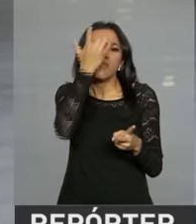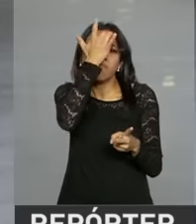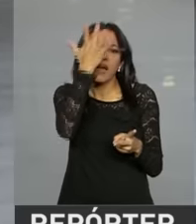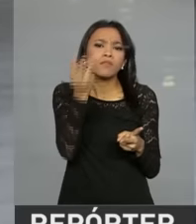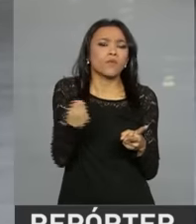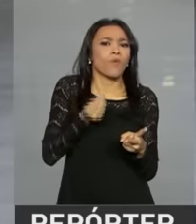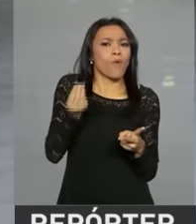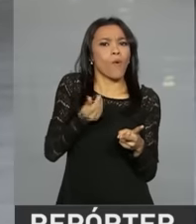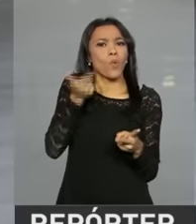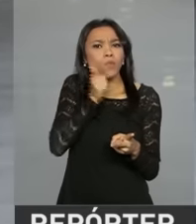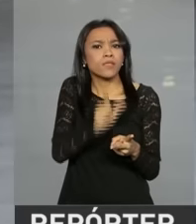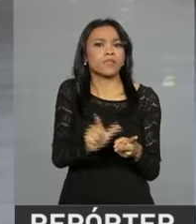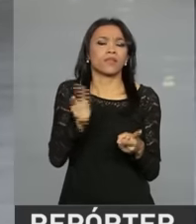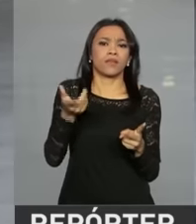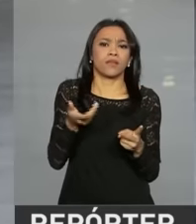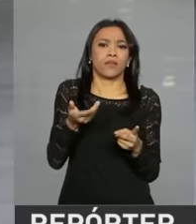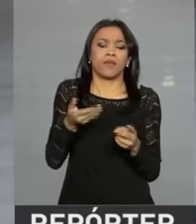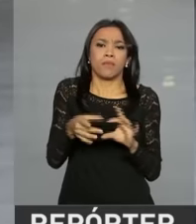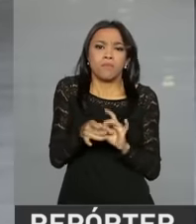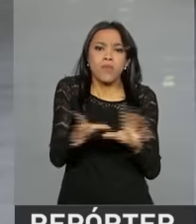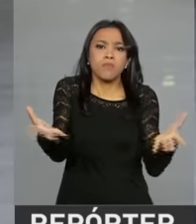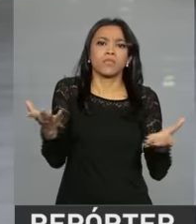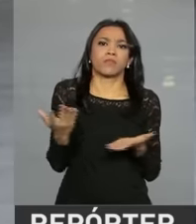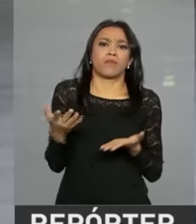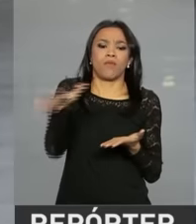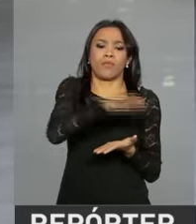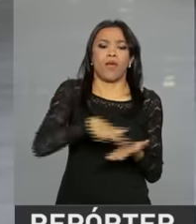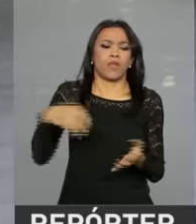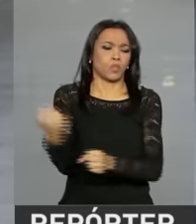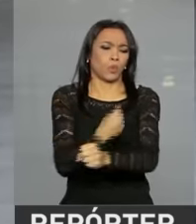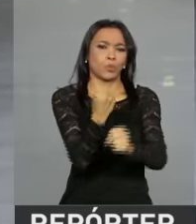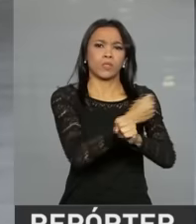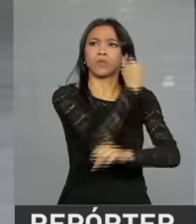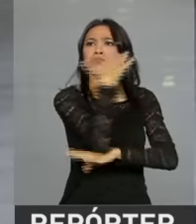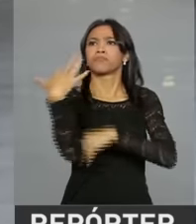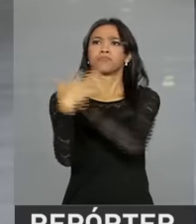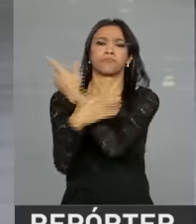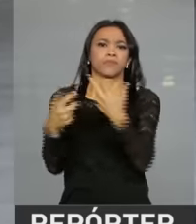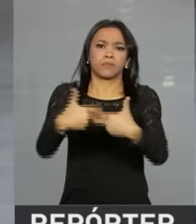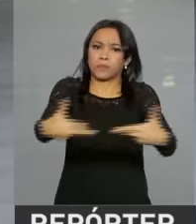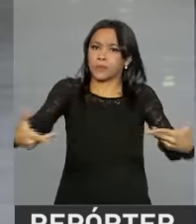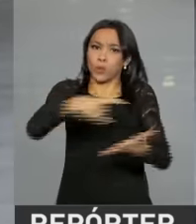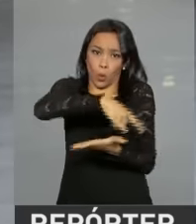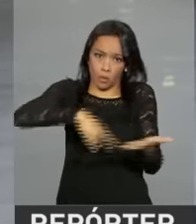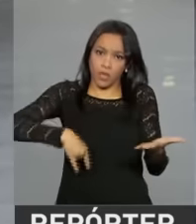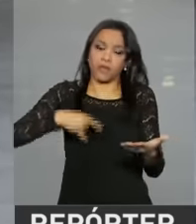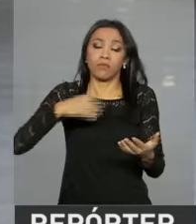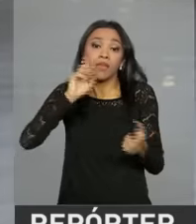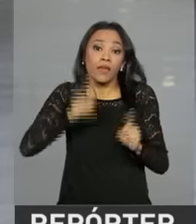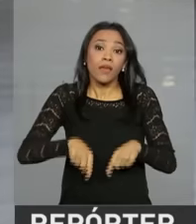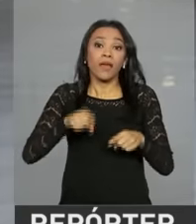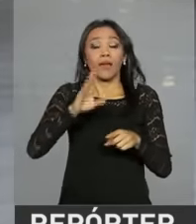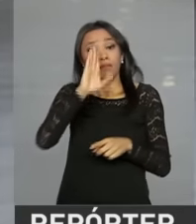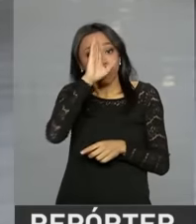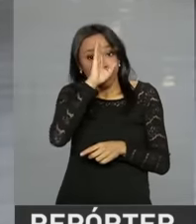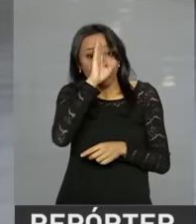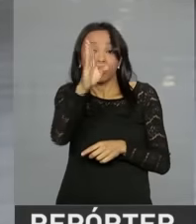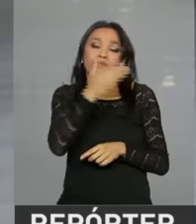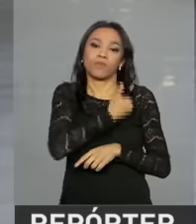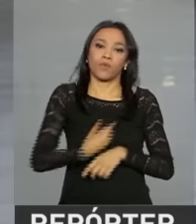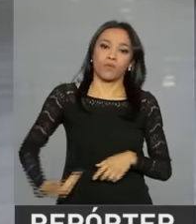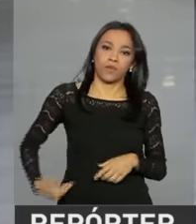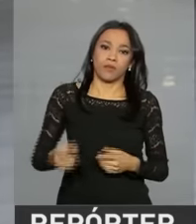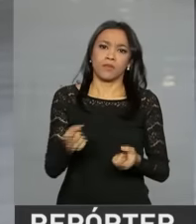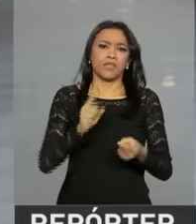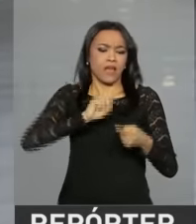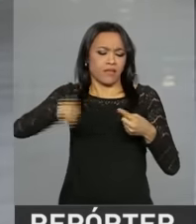para a obtenção de licenças tributárias, licenças ambientais, para as obras que são consideradas prioridade para o governo. De